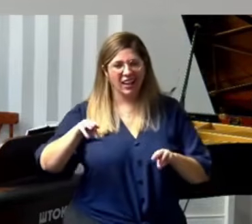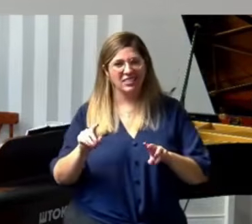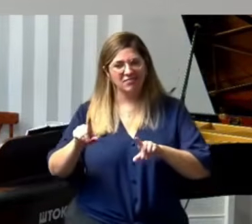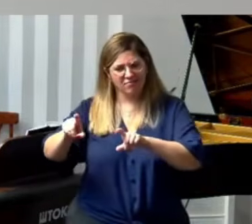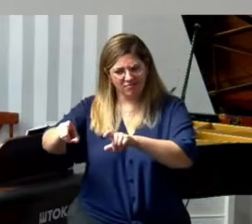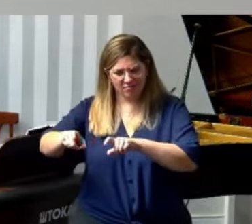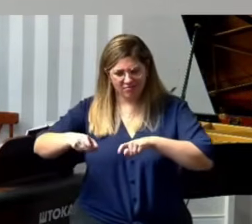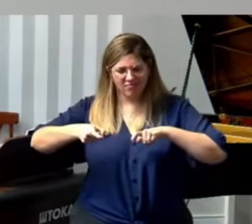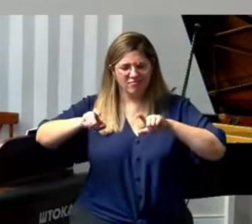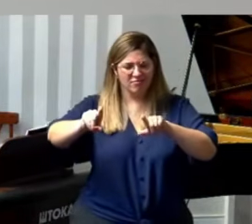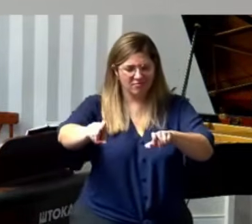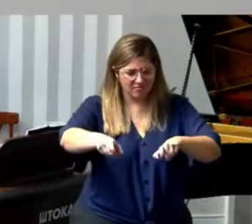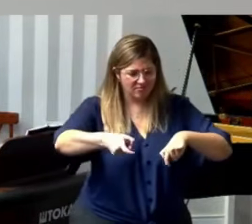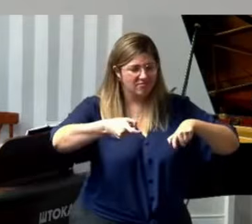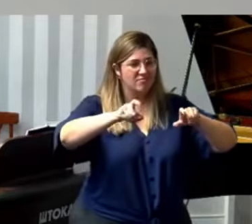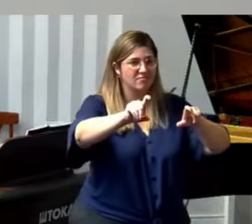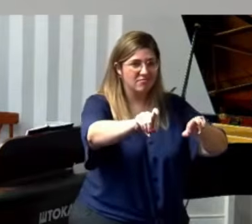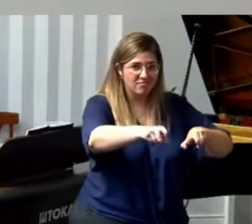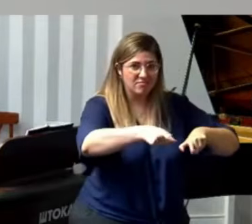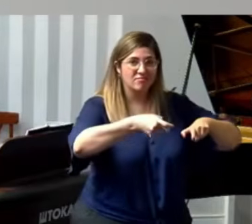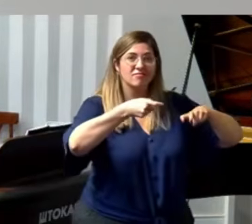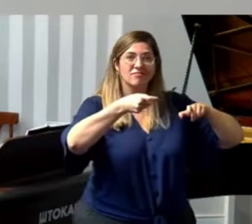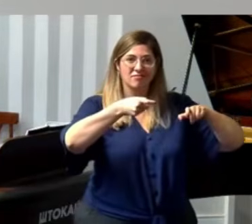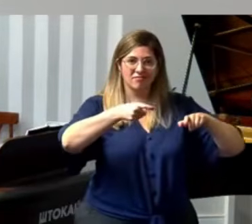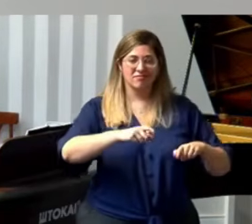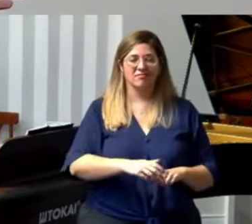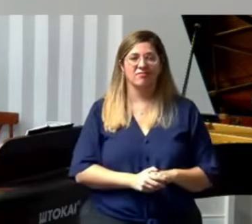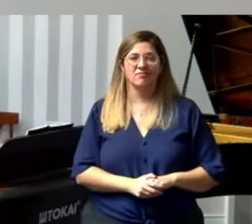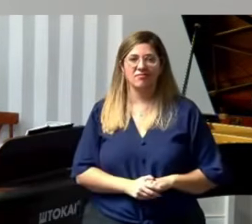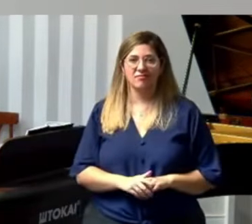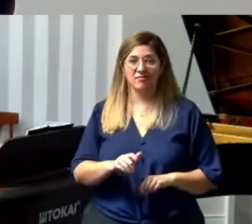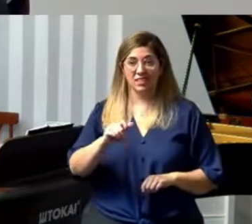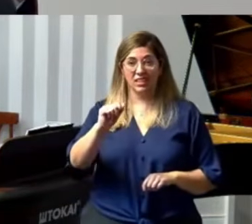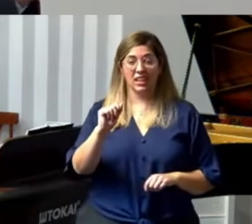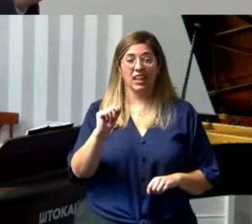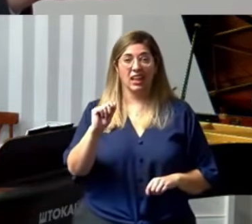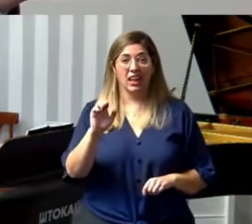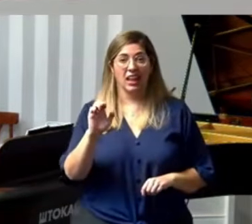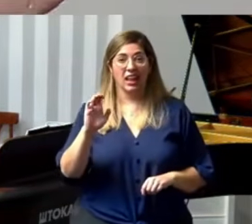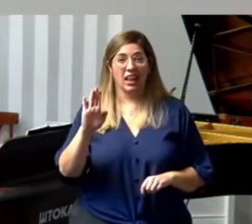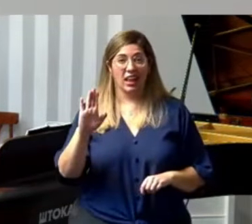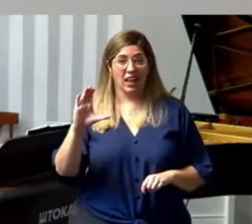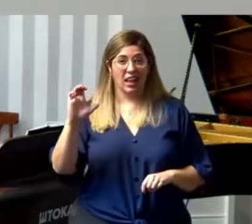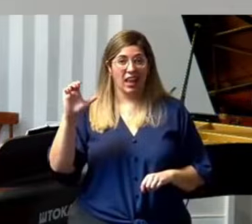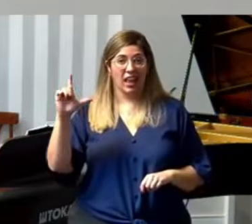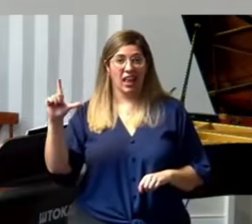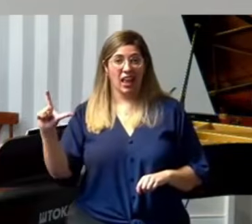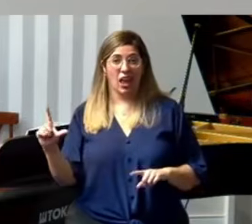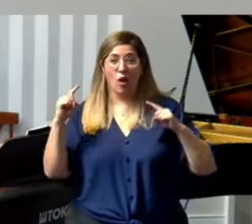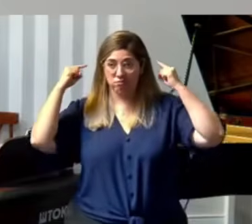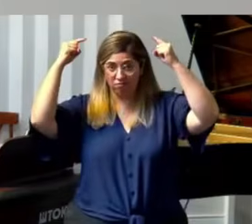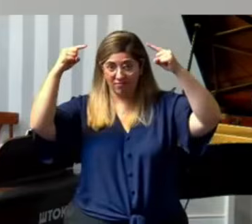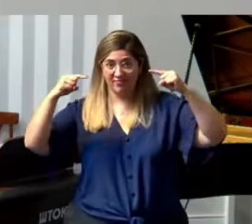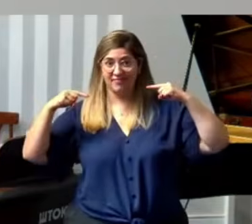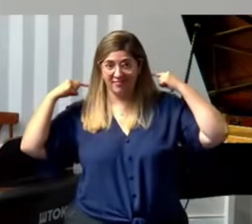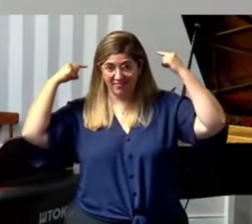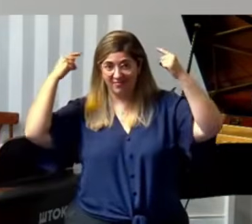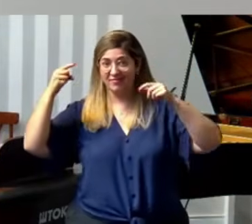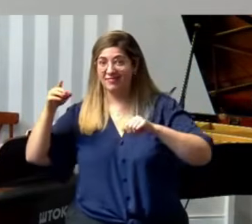nós iniciamos a leitura de Gênesis 4, nós encontramos Abel e Caim vindo oferecer culto a Deus. Abel trazendo o